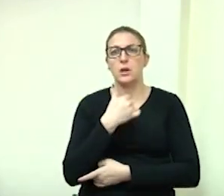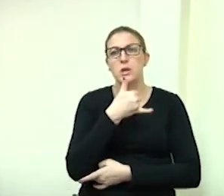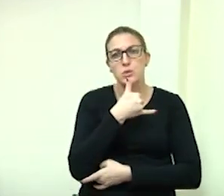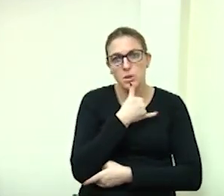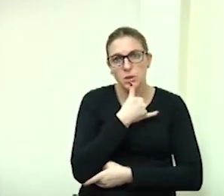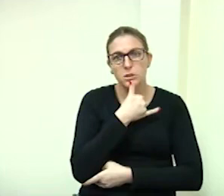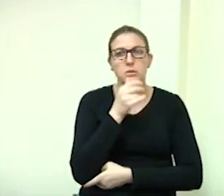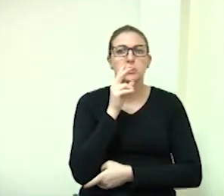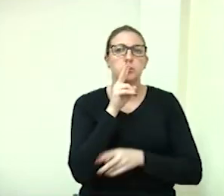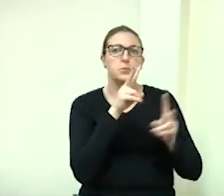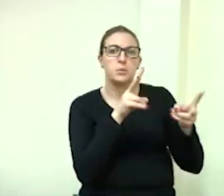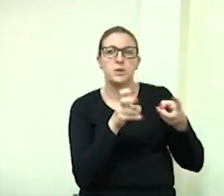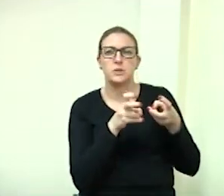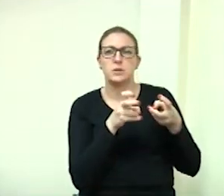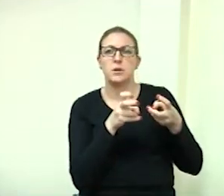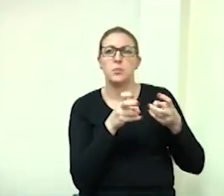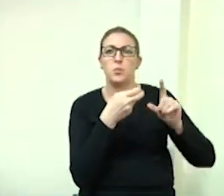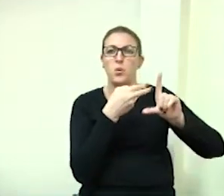um lado